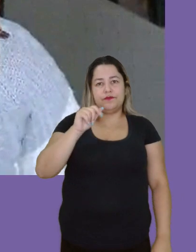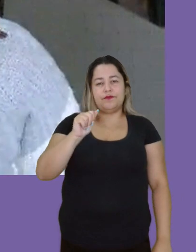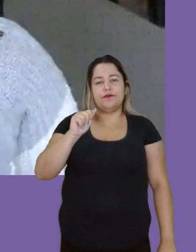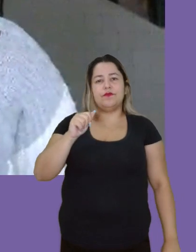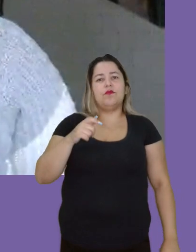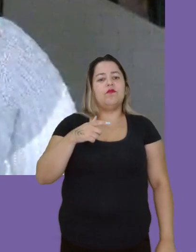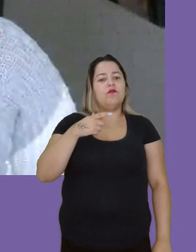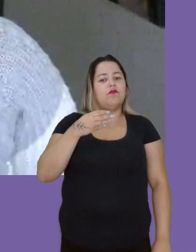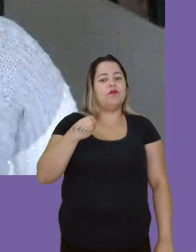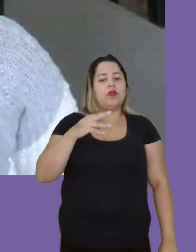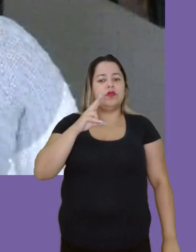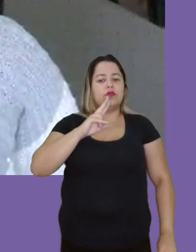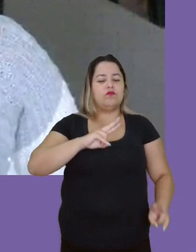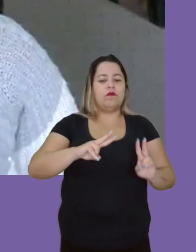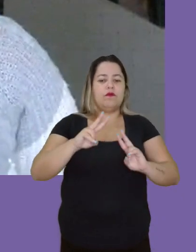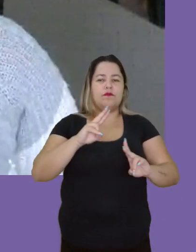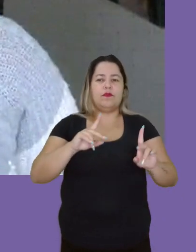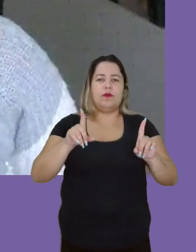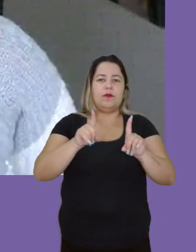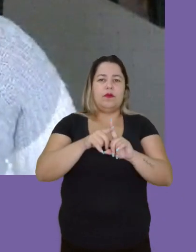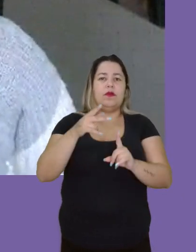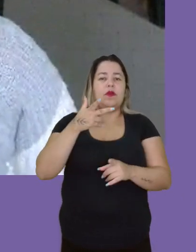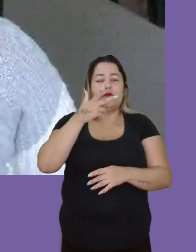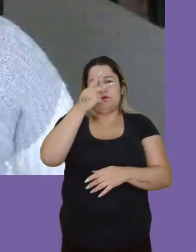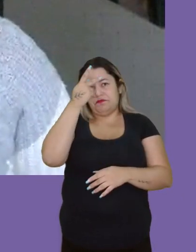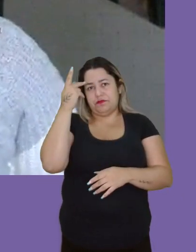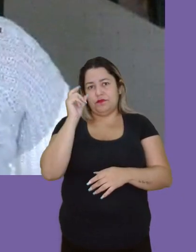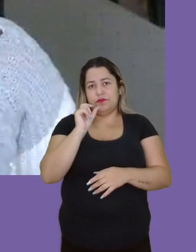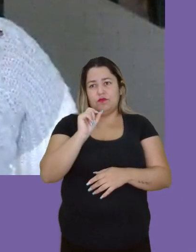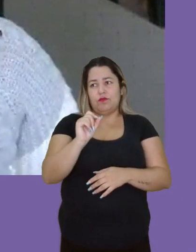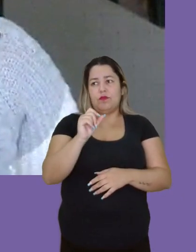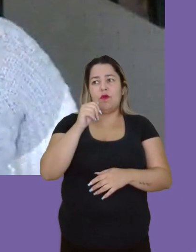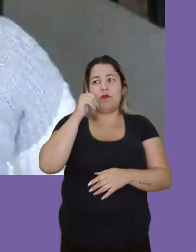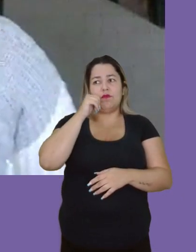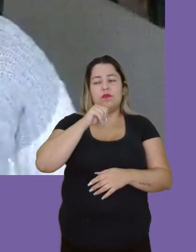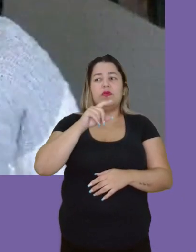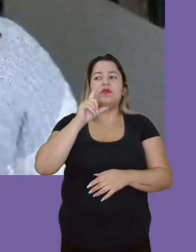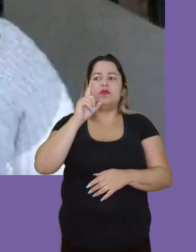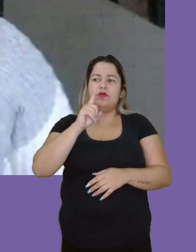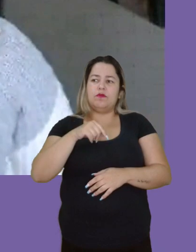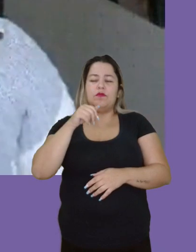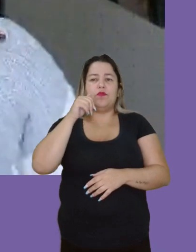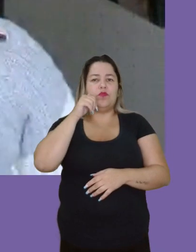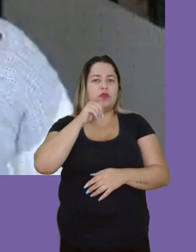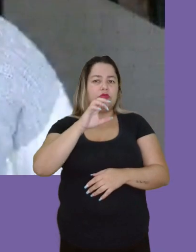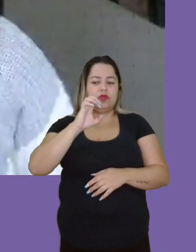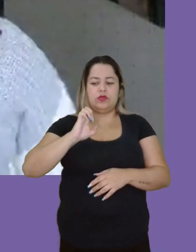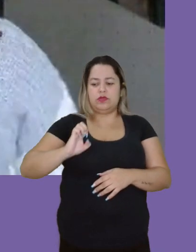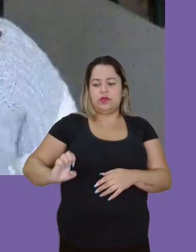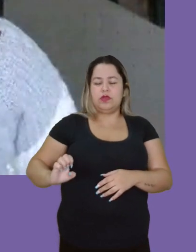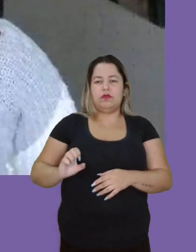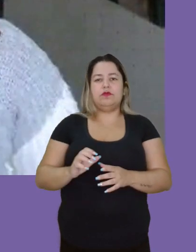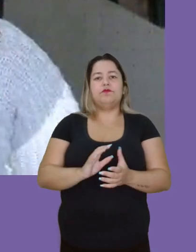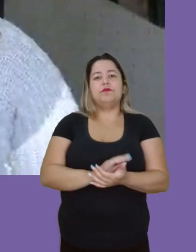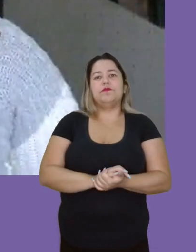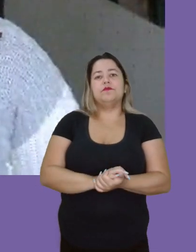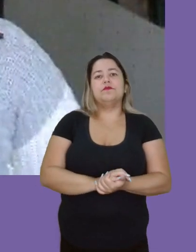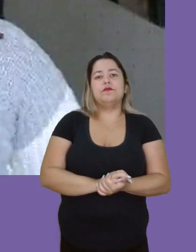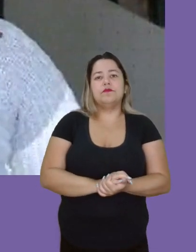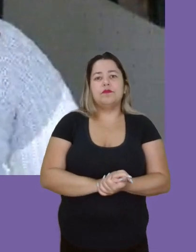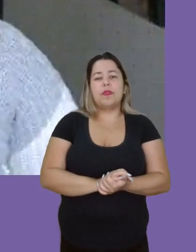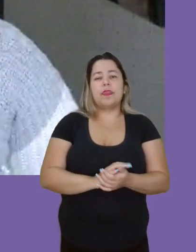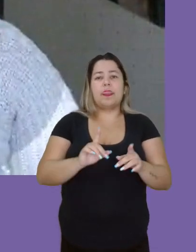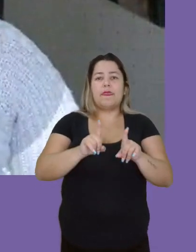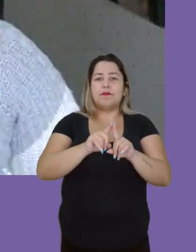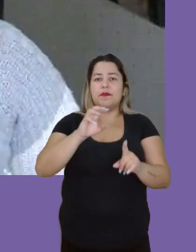disputar do ponto de vista democrático. Queremos eleger mais mulheres que sejam mais mulheres de esquerda, né, de progressistas, mulheres que defendam a